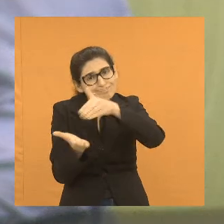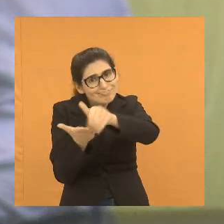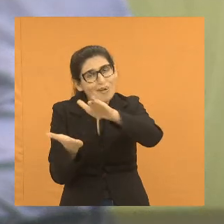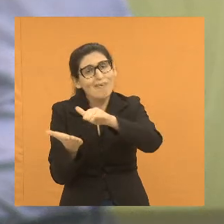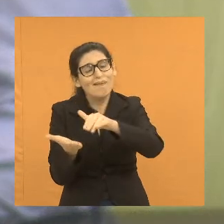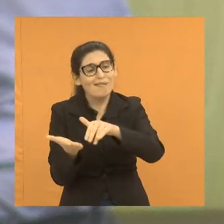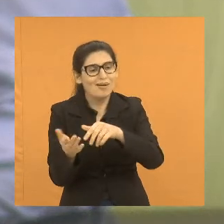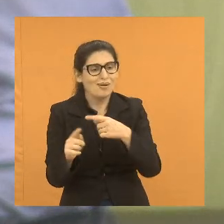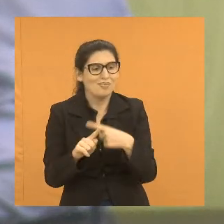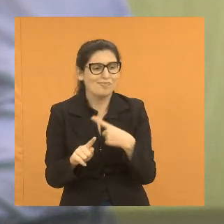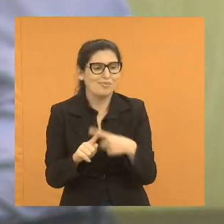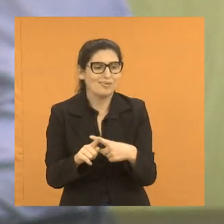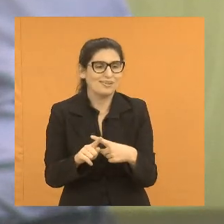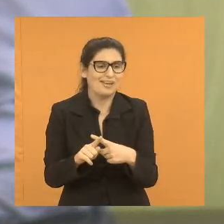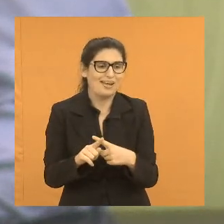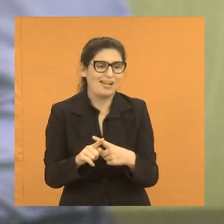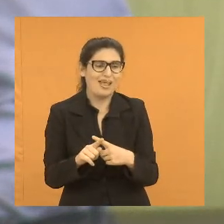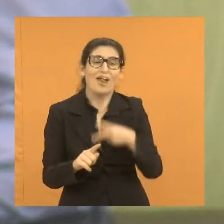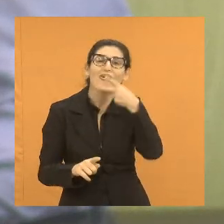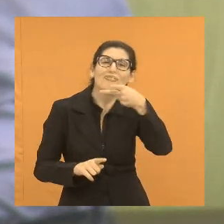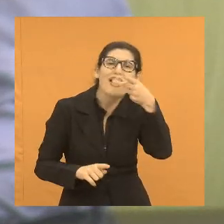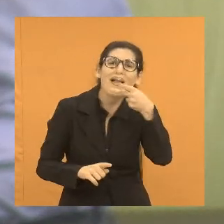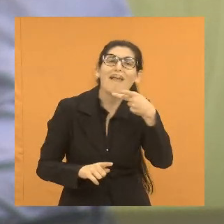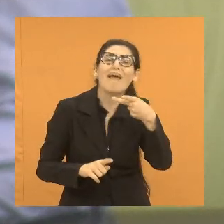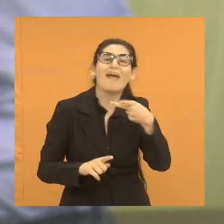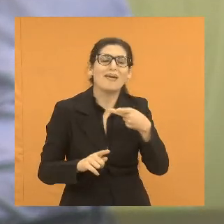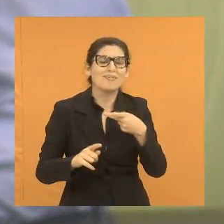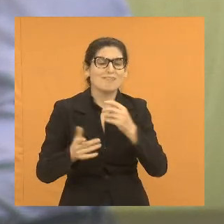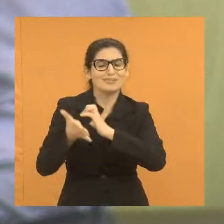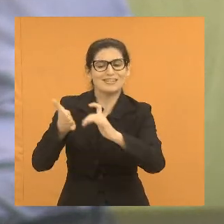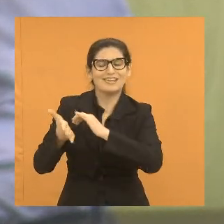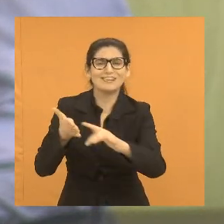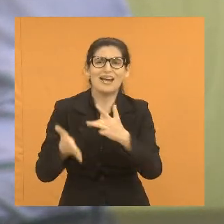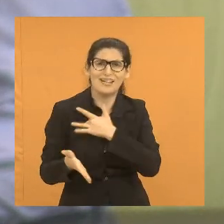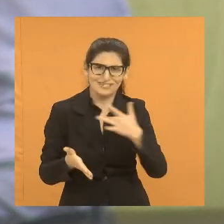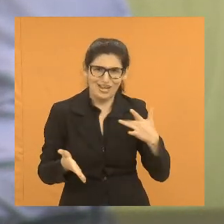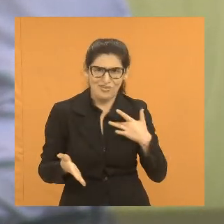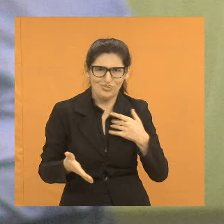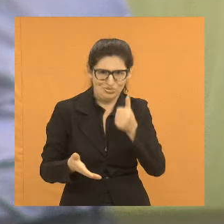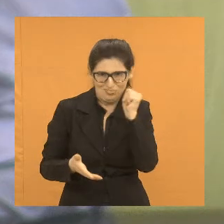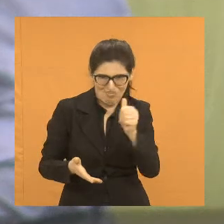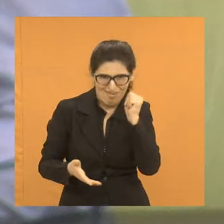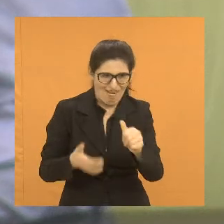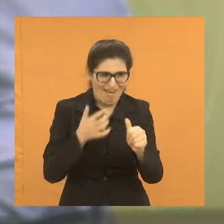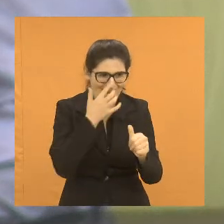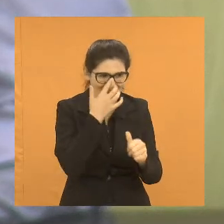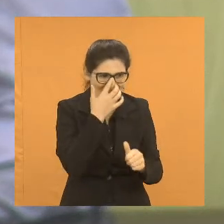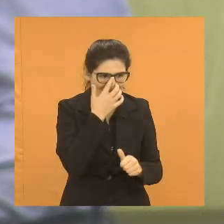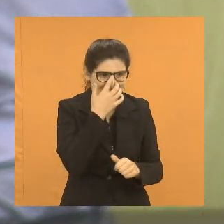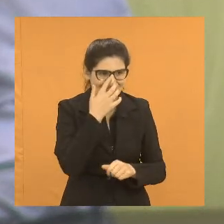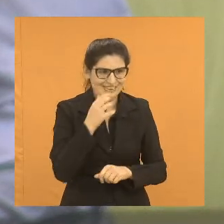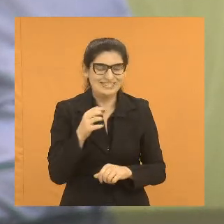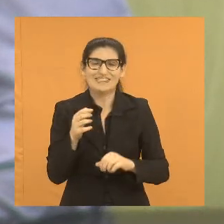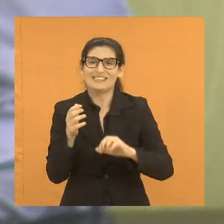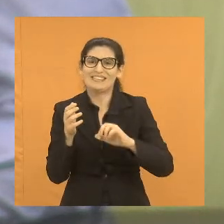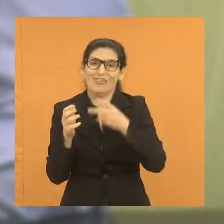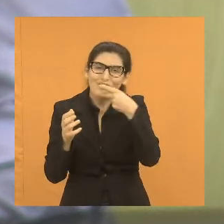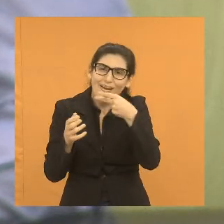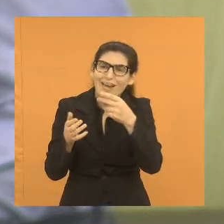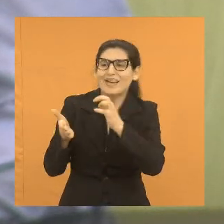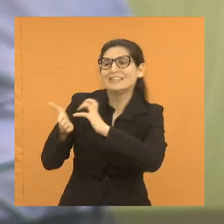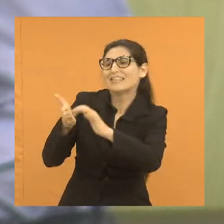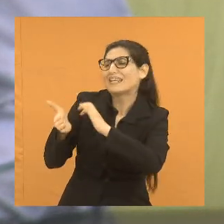por desacato à autoridade, porque eu falei para a secretária de saúde que estava, na época, que ela não estava com uma boa secretaria,